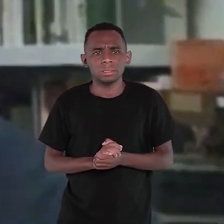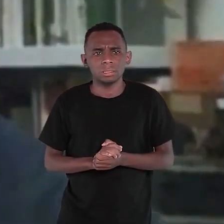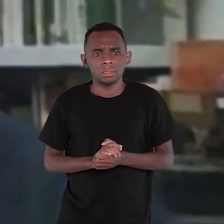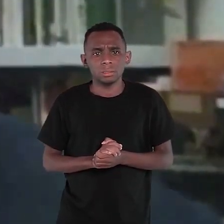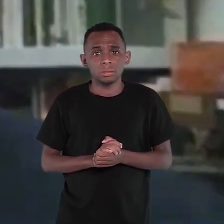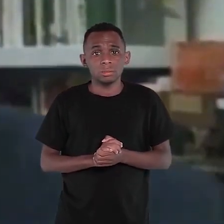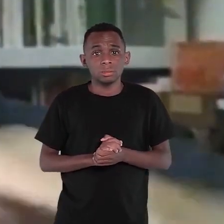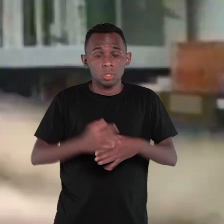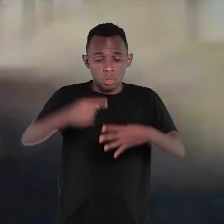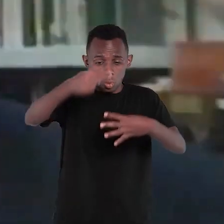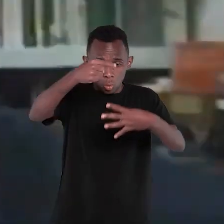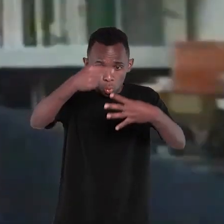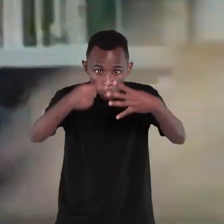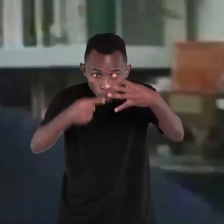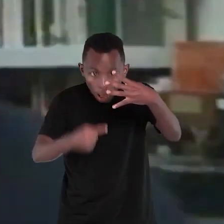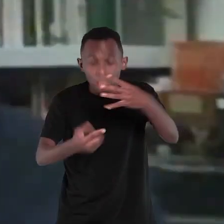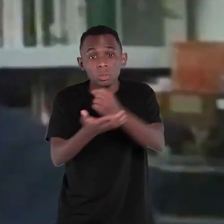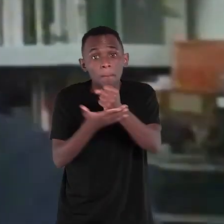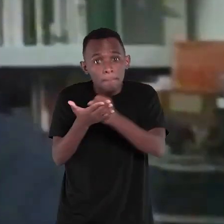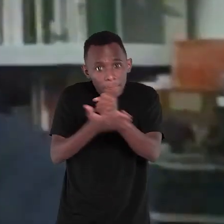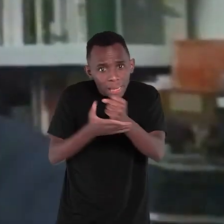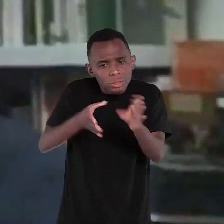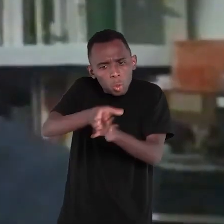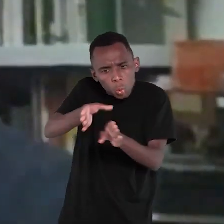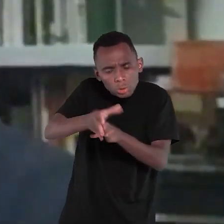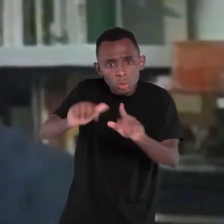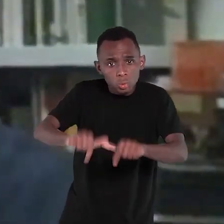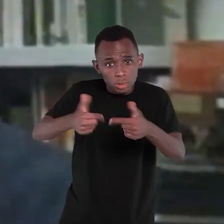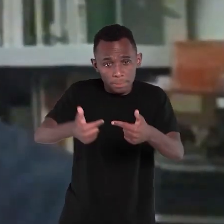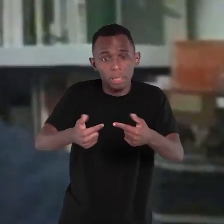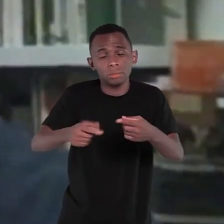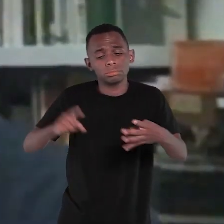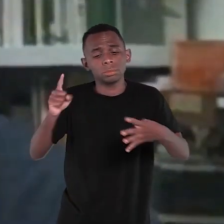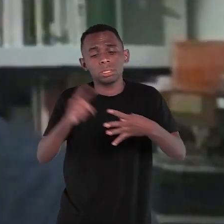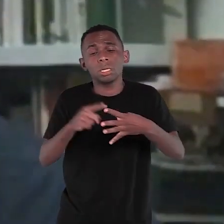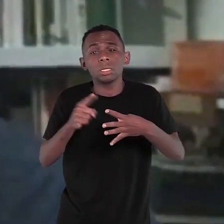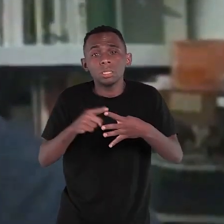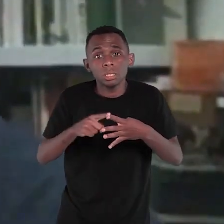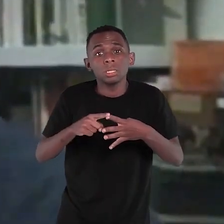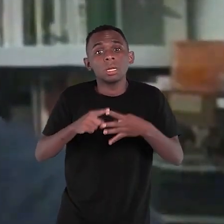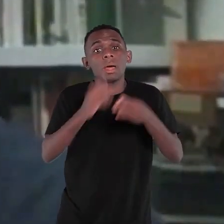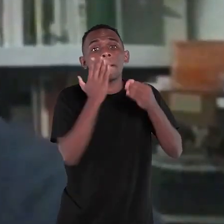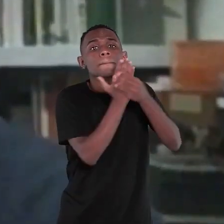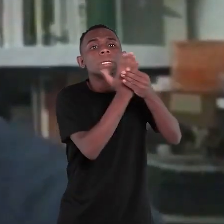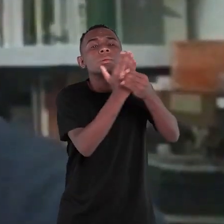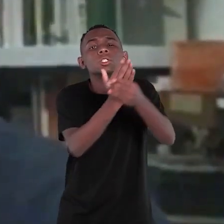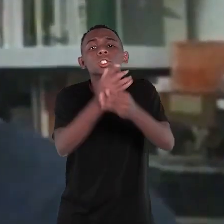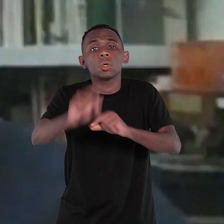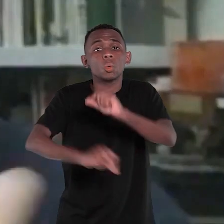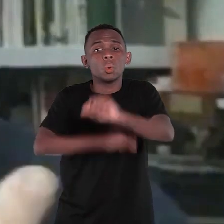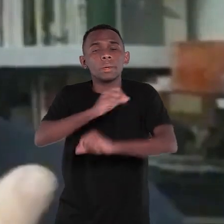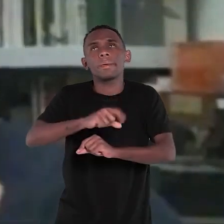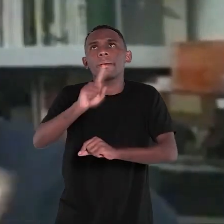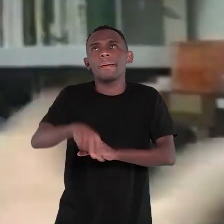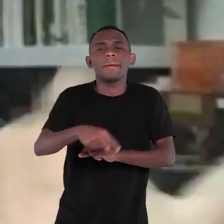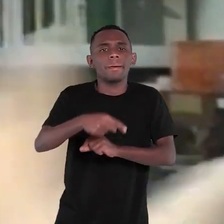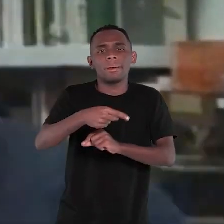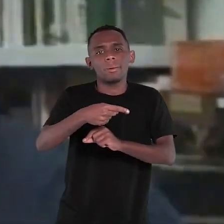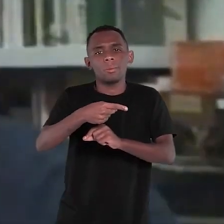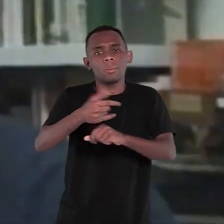Quatro eixos orientam as nossas ações. Um é que uma biblioteca pública existe como